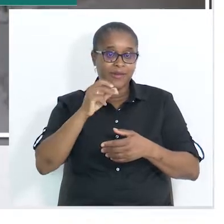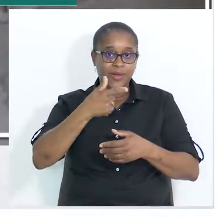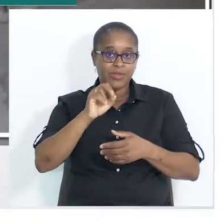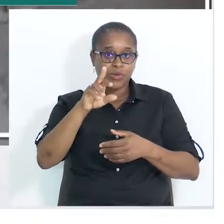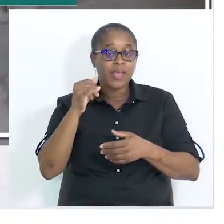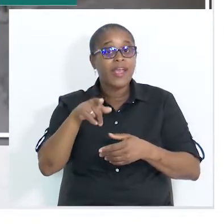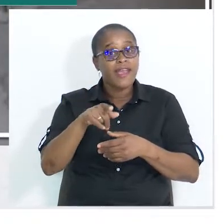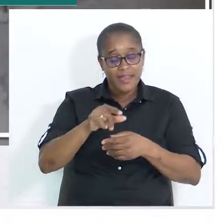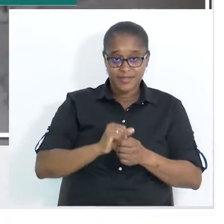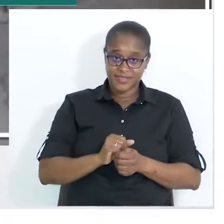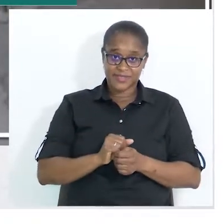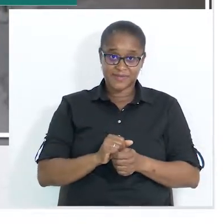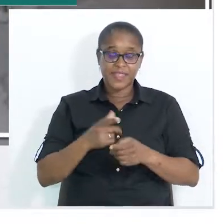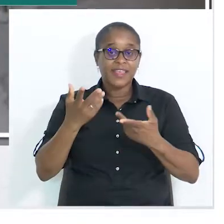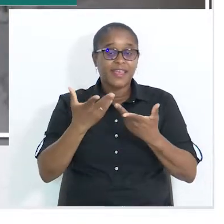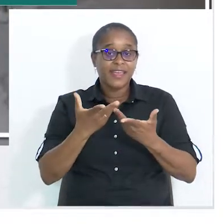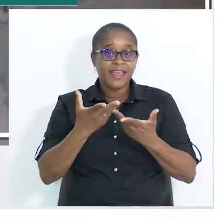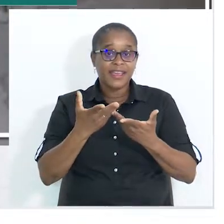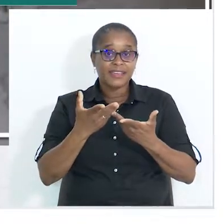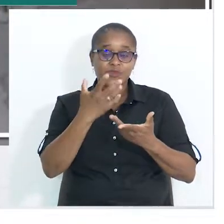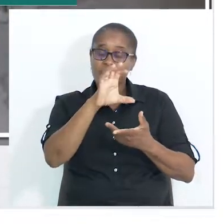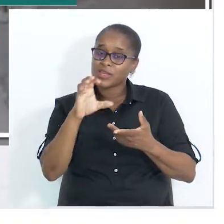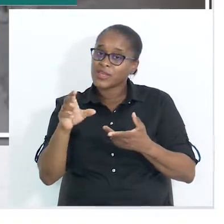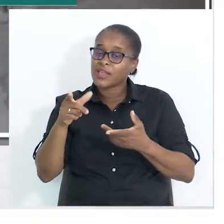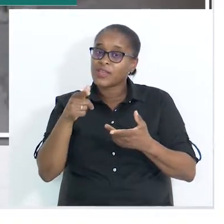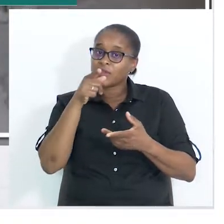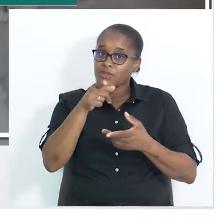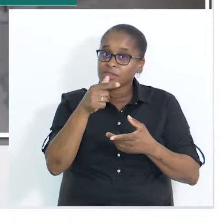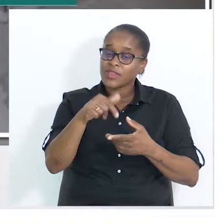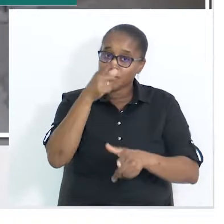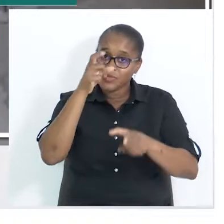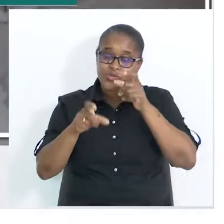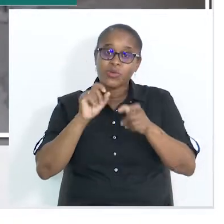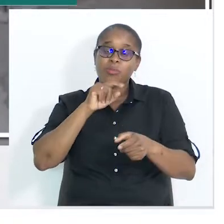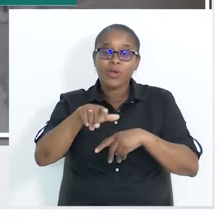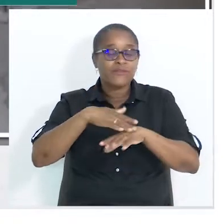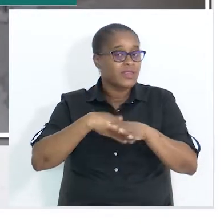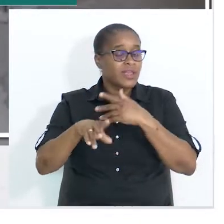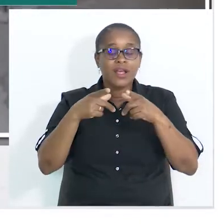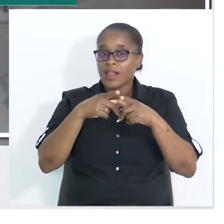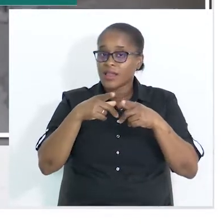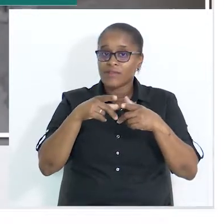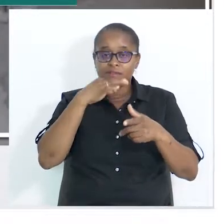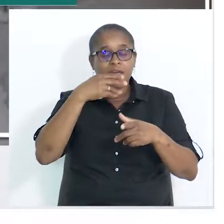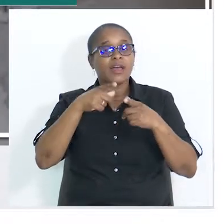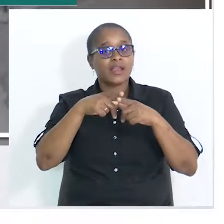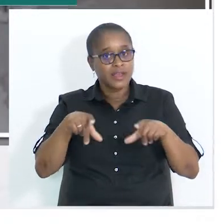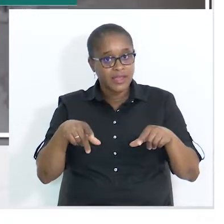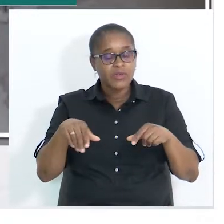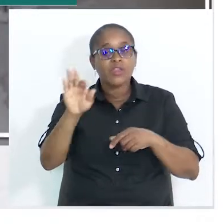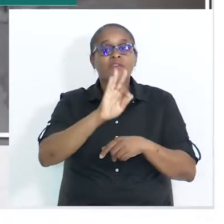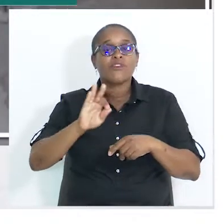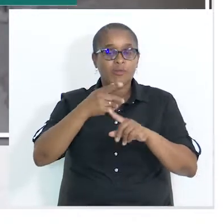Então essas são as linhas de onde vais ter pessoas que podem realizar a língua portuguesa de